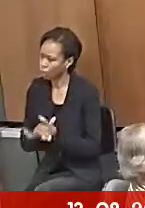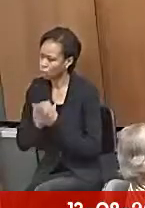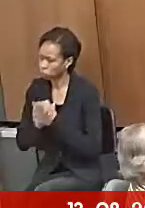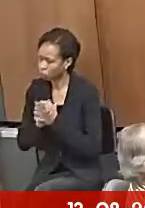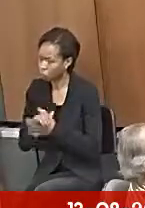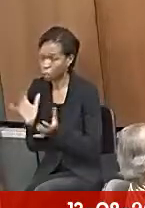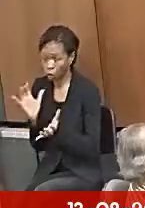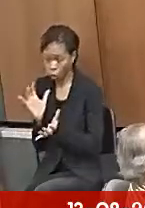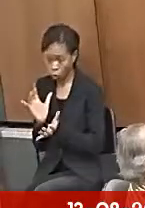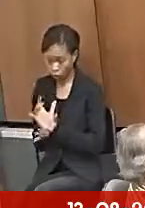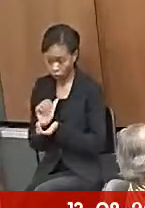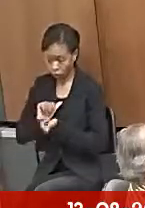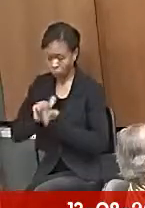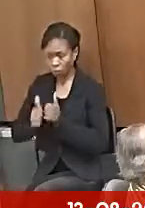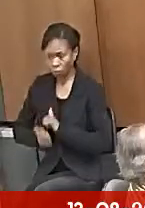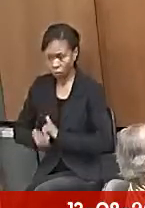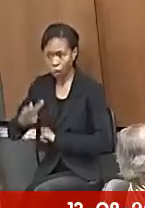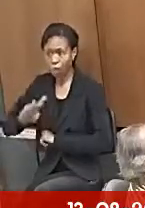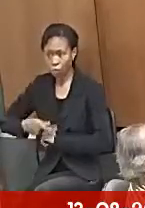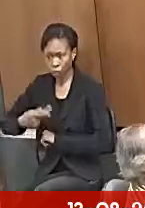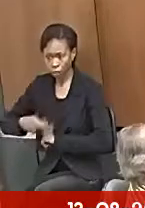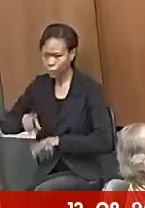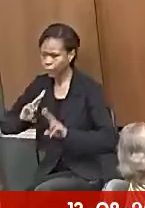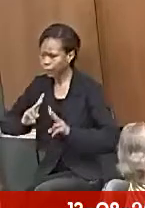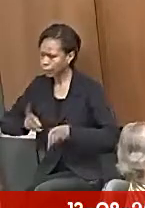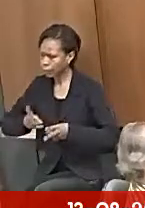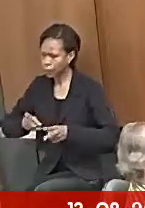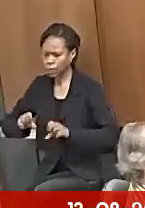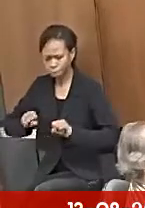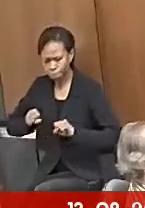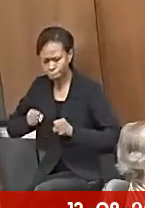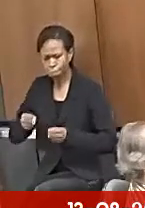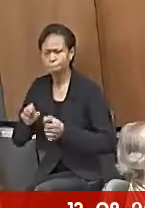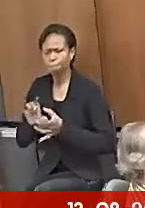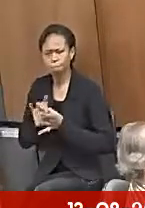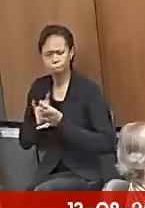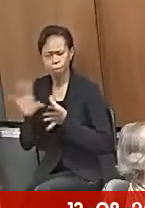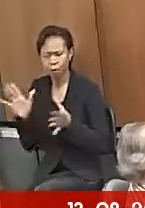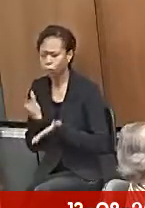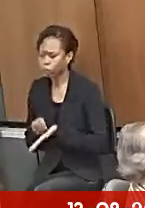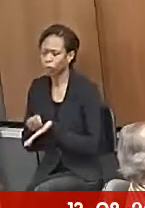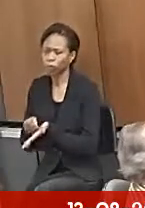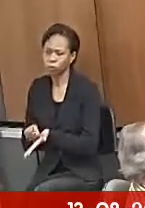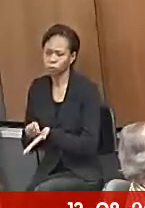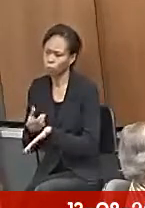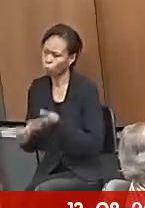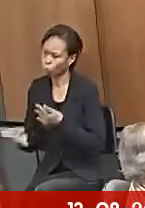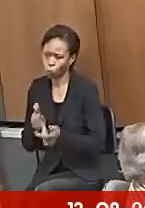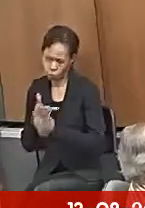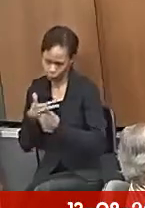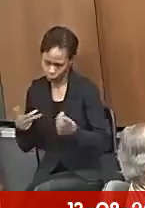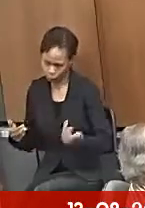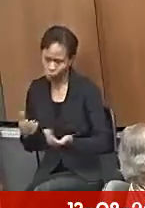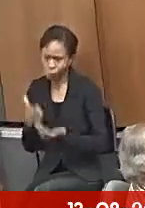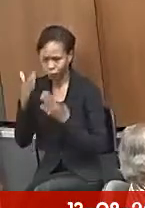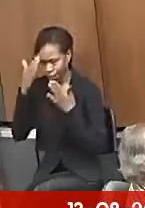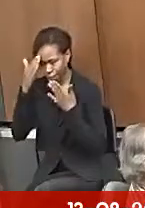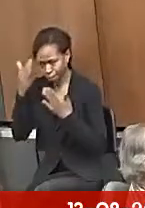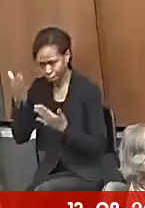comissão de esportes da casa estava inteiro dispor de vocês para o que for preciso ok obrigado